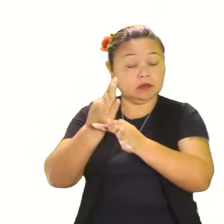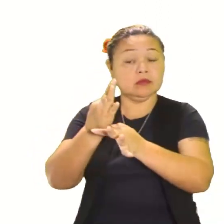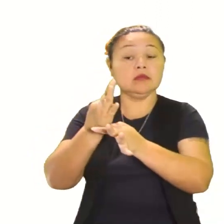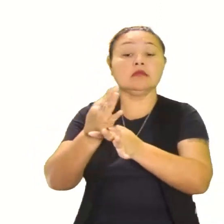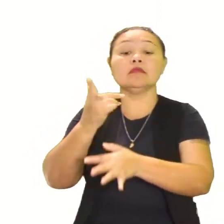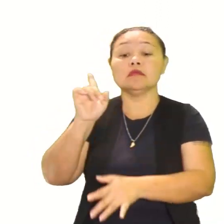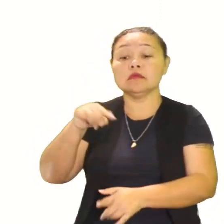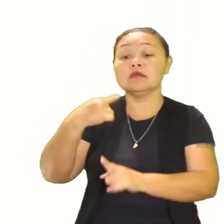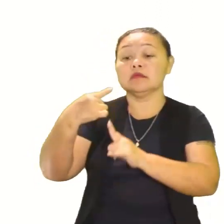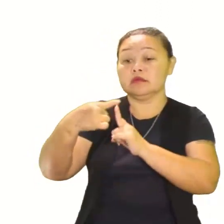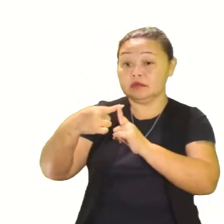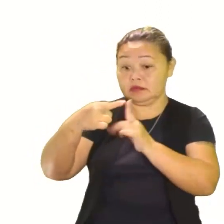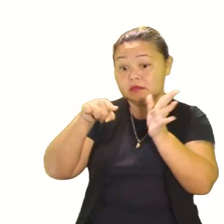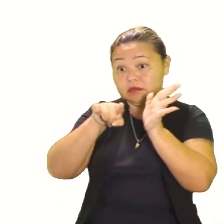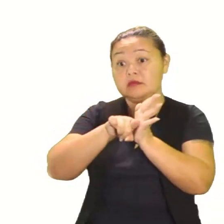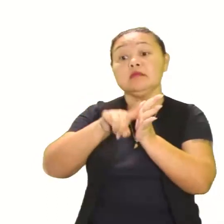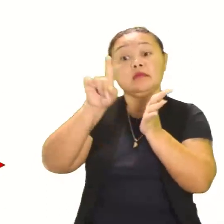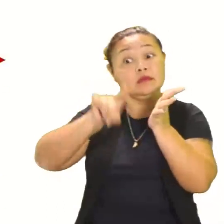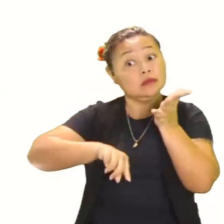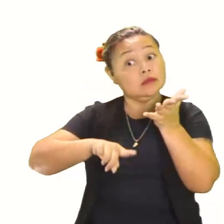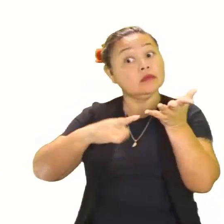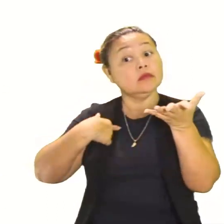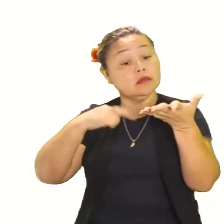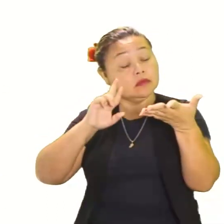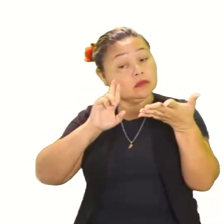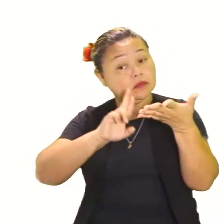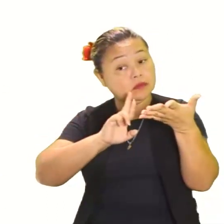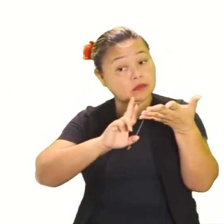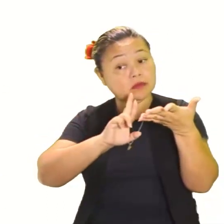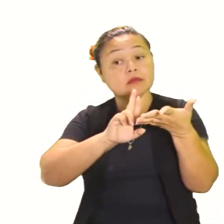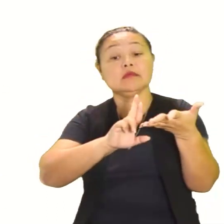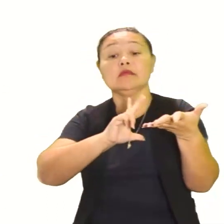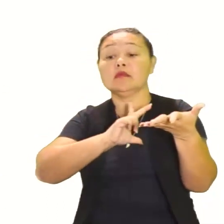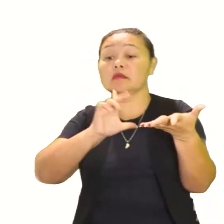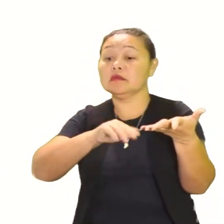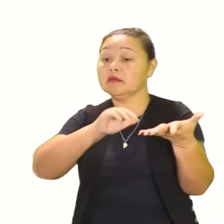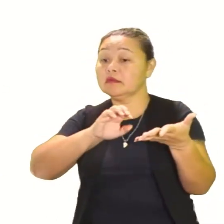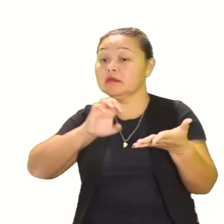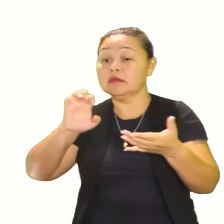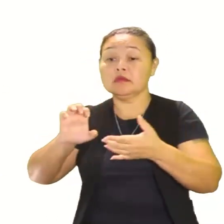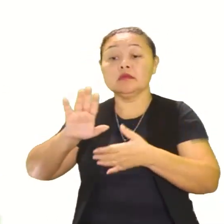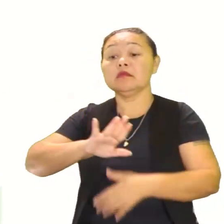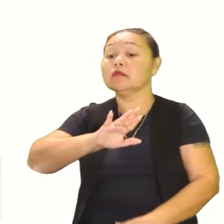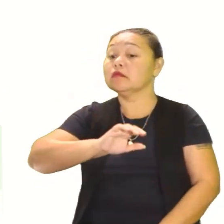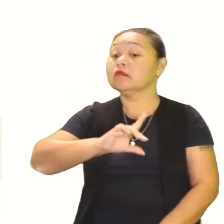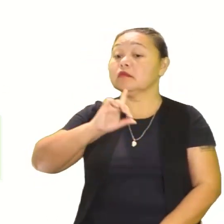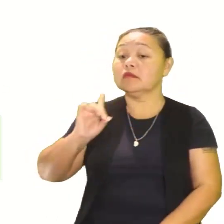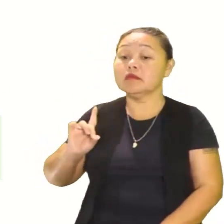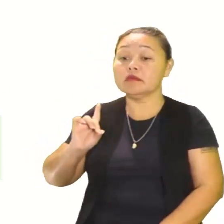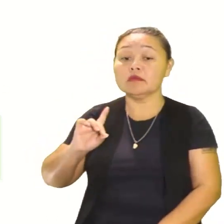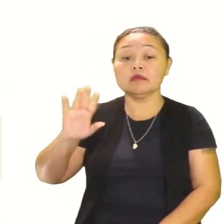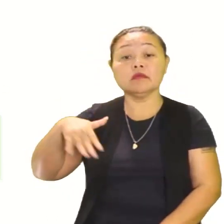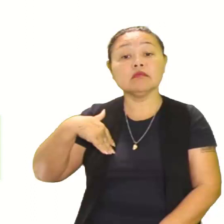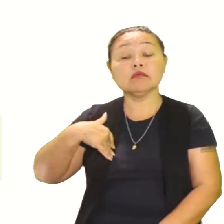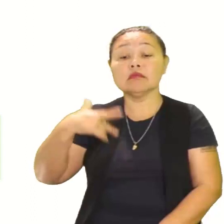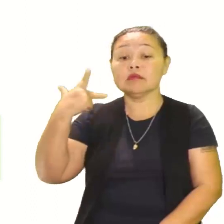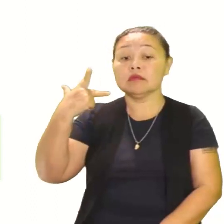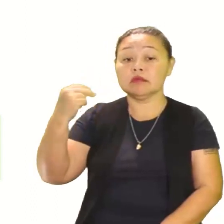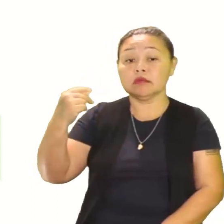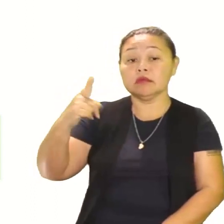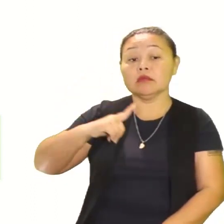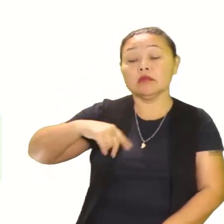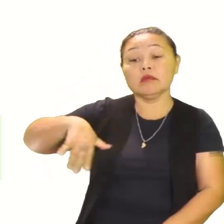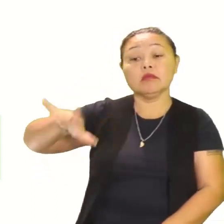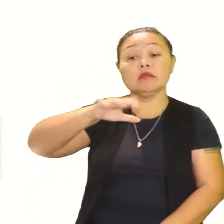já a gente vai ver que o sinal faz essa diferença, de dizer se está puxando para a esquerda ou para a direita. O vencedor, então,